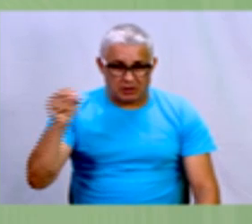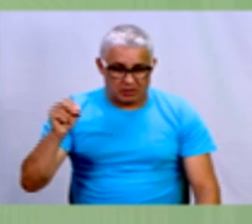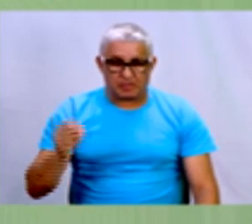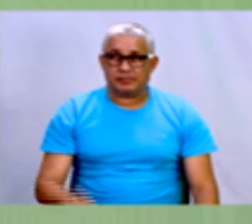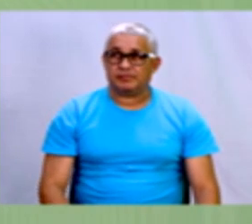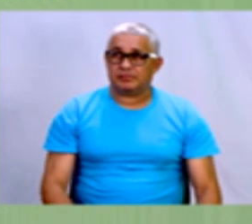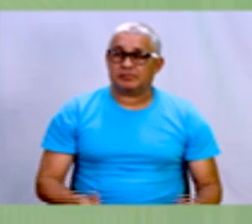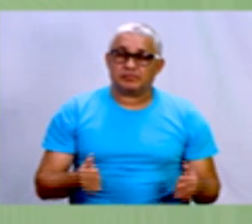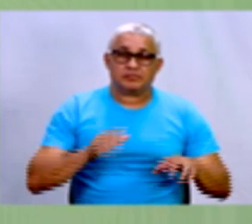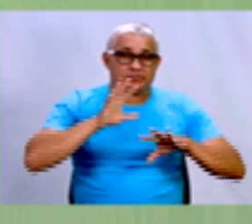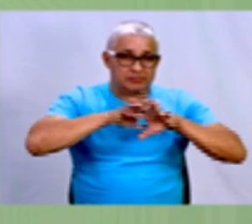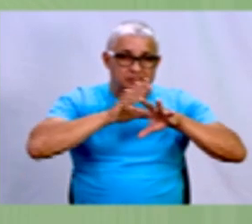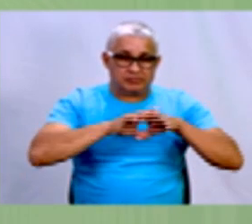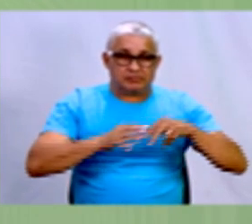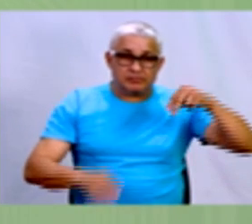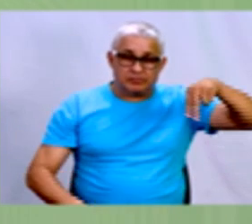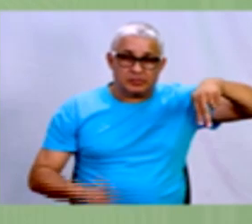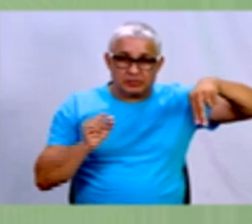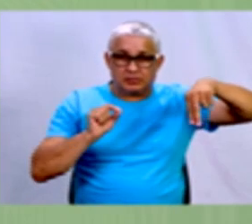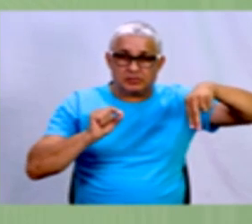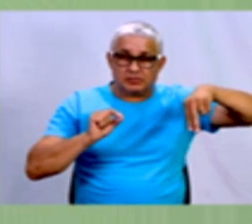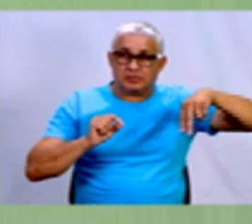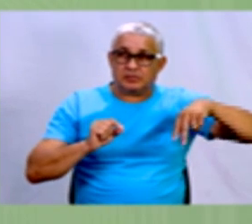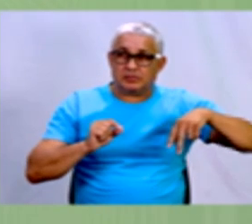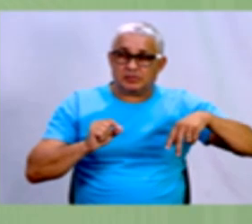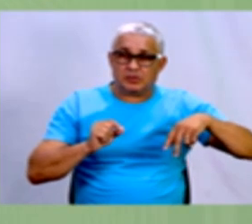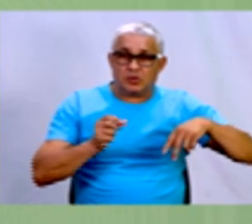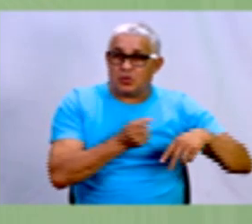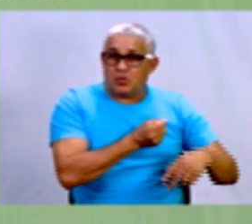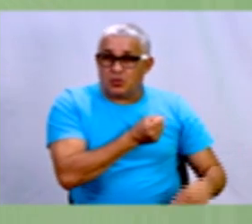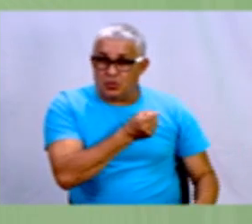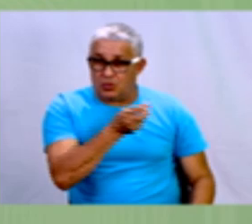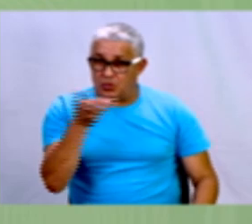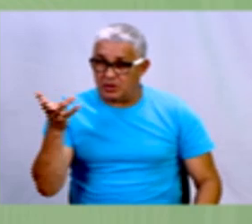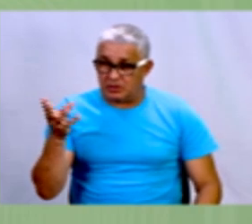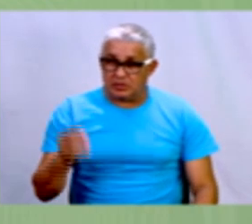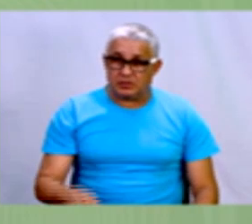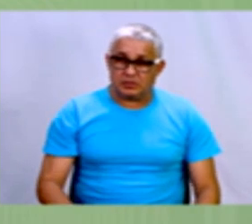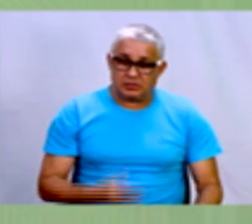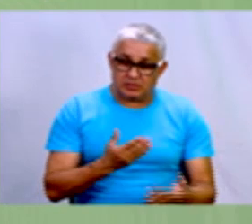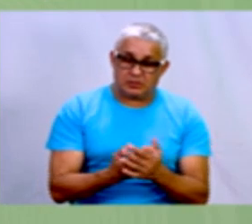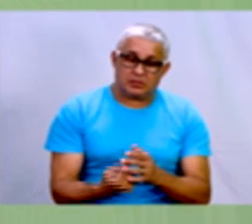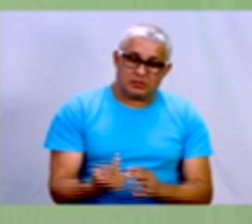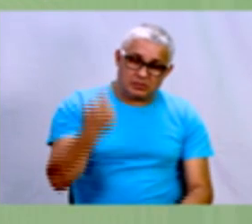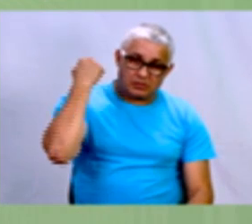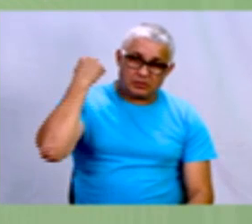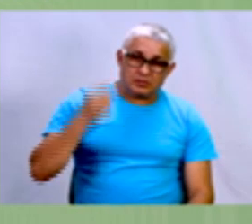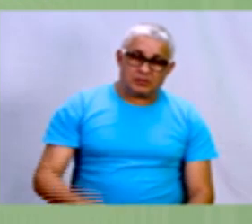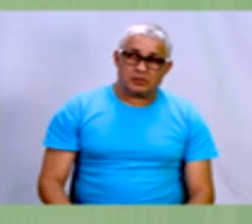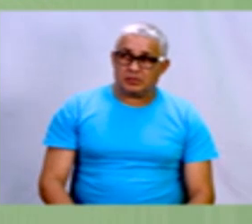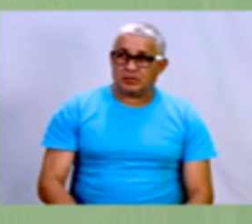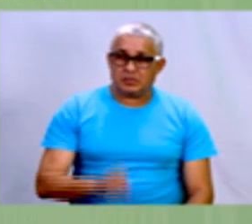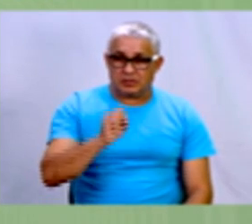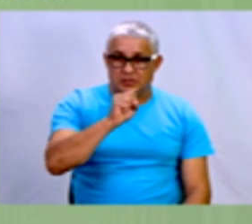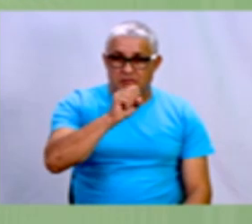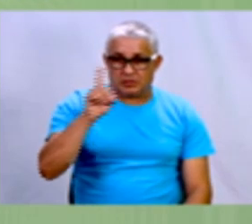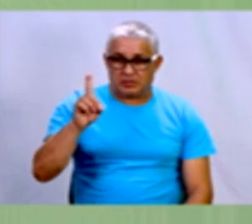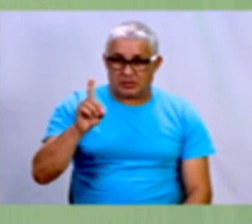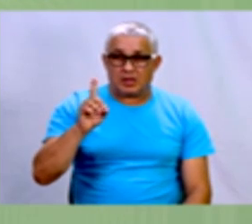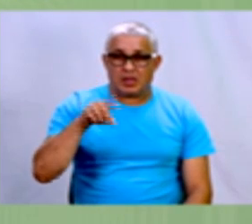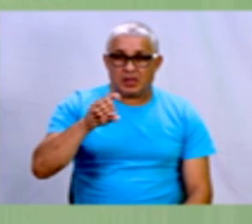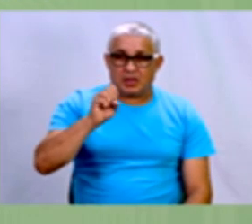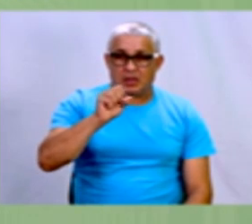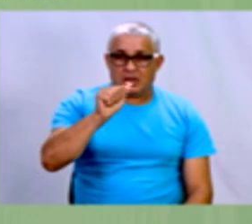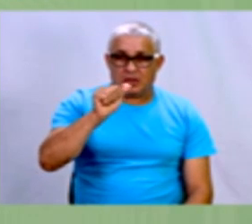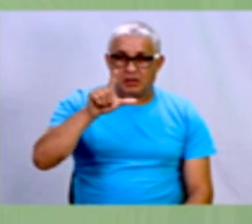tabela. O N representa o número de períodos, como a gente tem visto também nas aulas anteriores, né? O SD é o saldo devedor